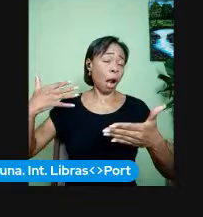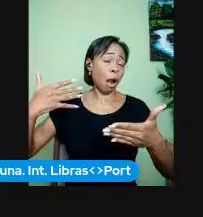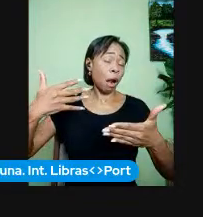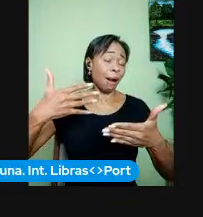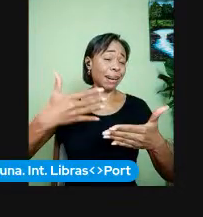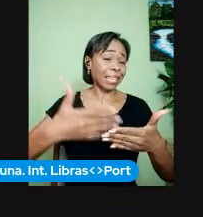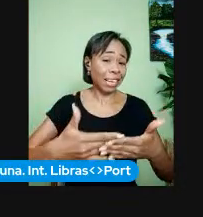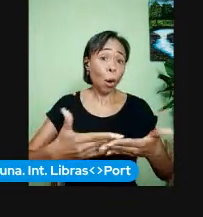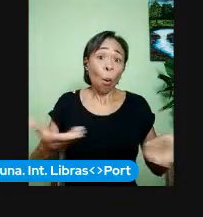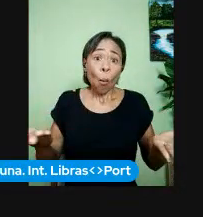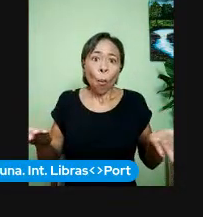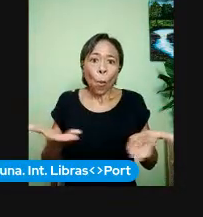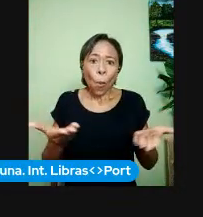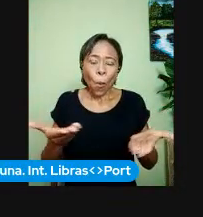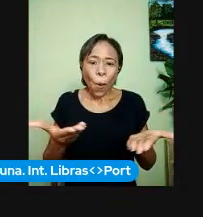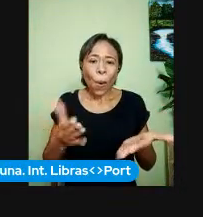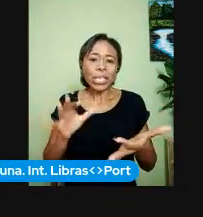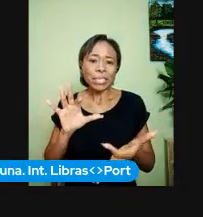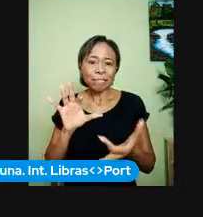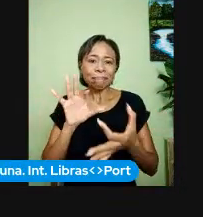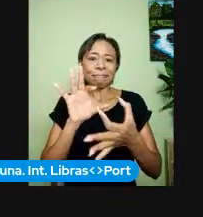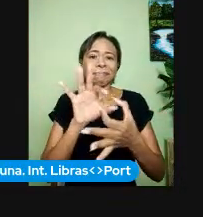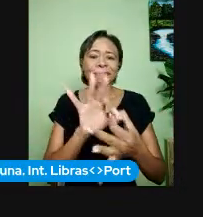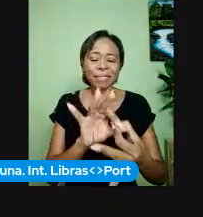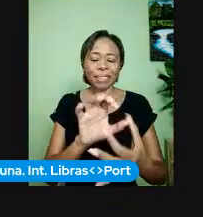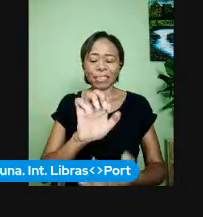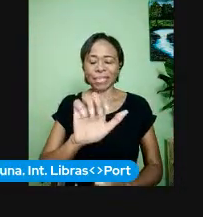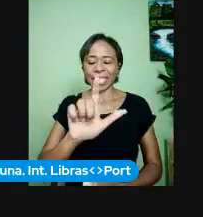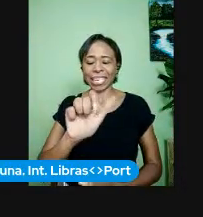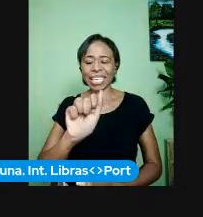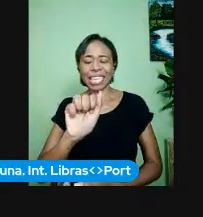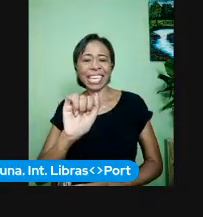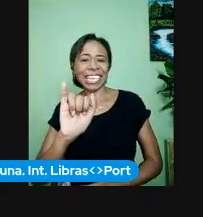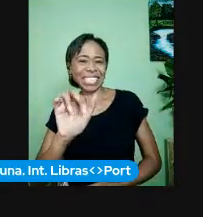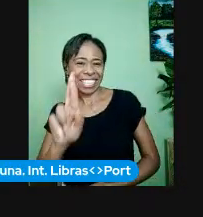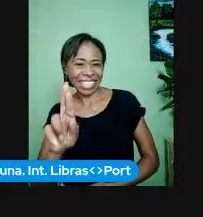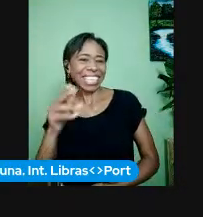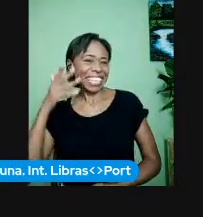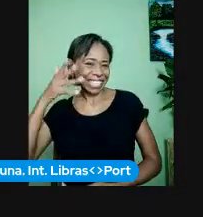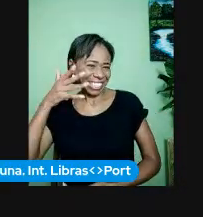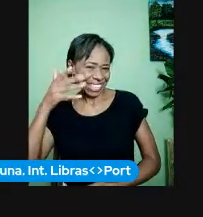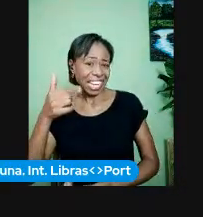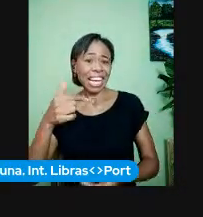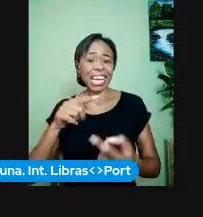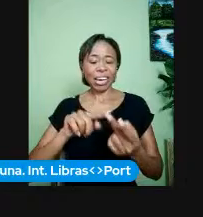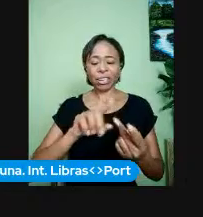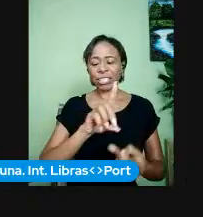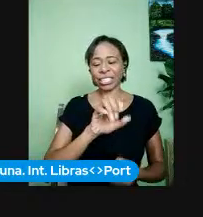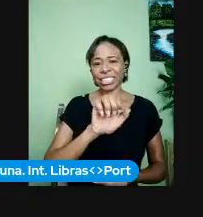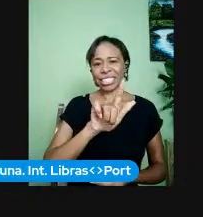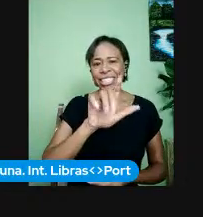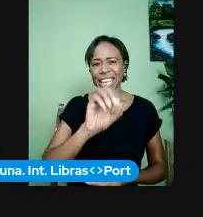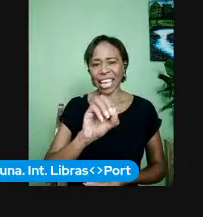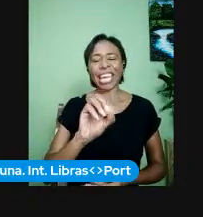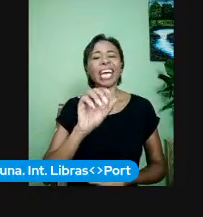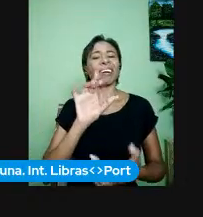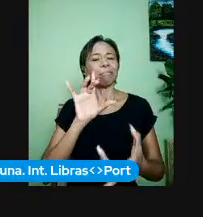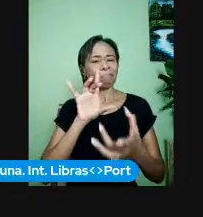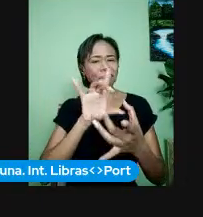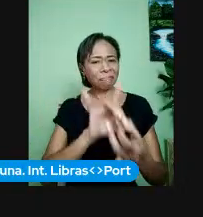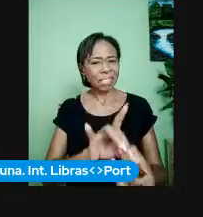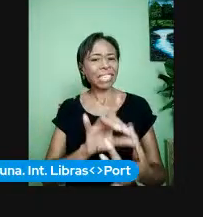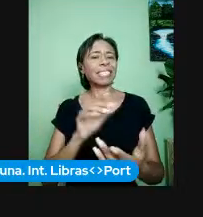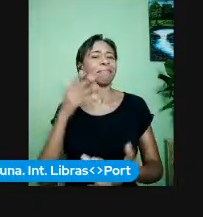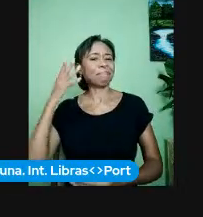me conectando com o seu Elaí e o Diego, contando um pouco da minha história, que pudesse estar aqui hoje dividindo um pouco com vocês.